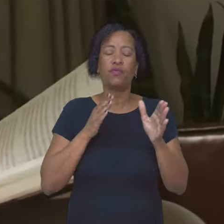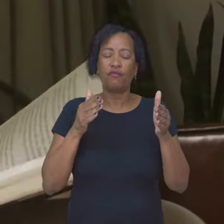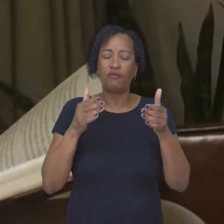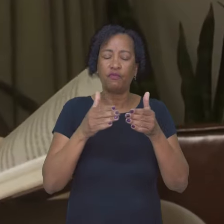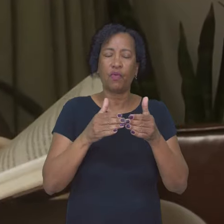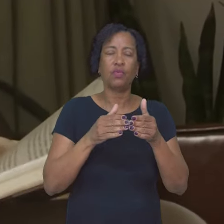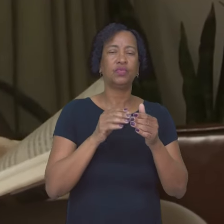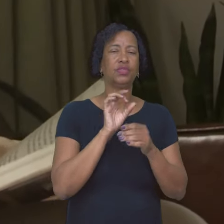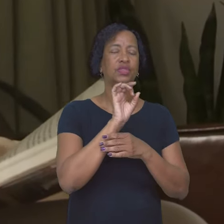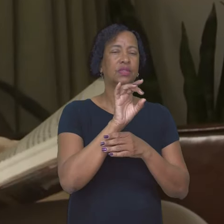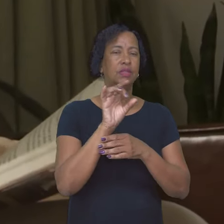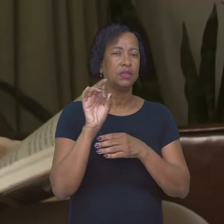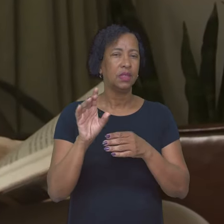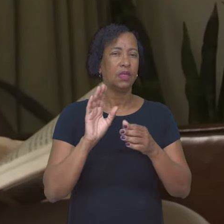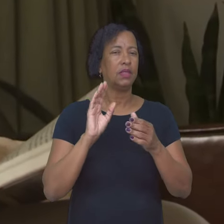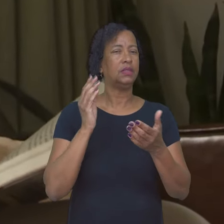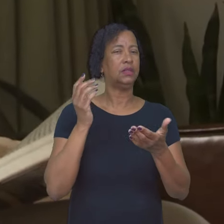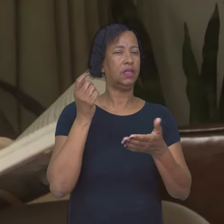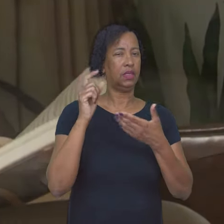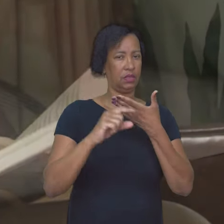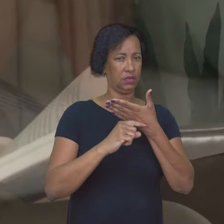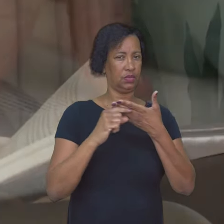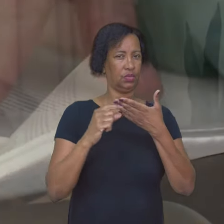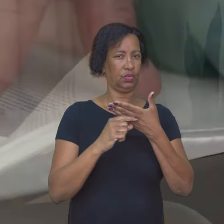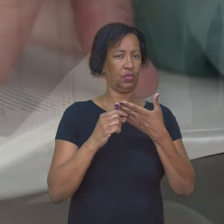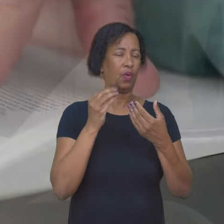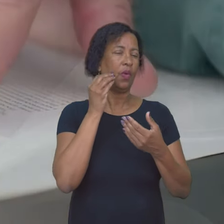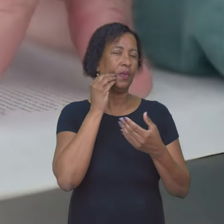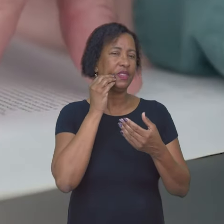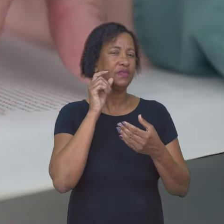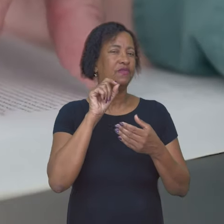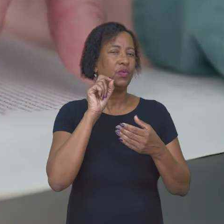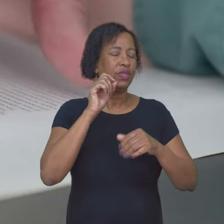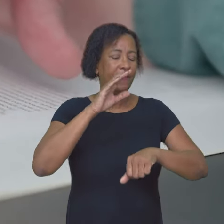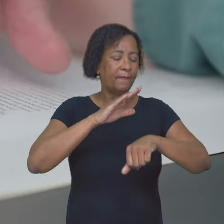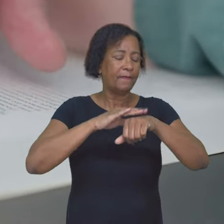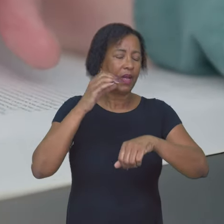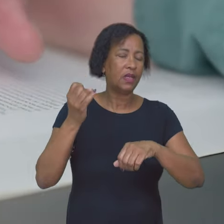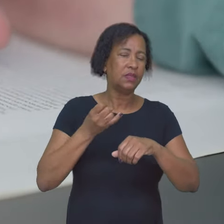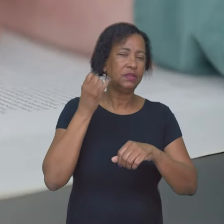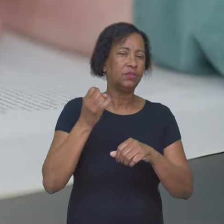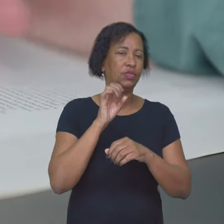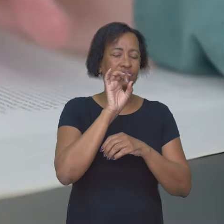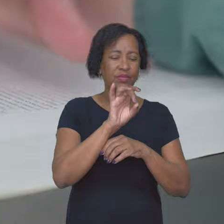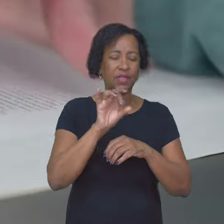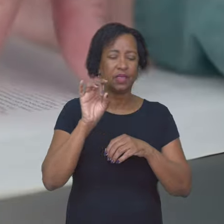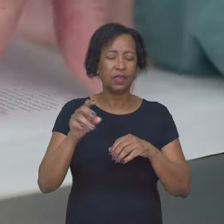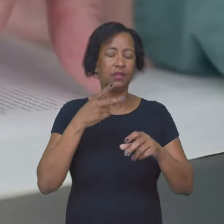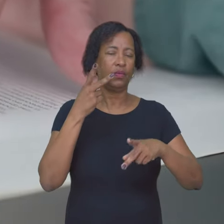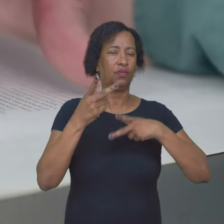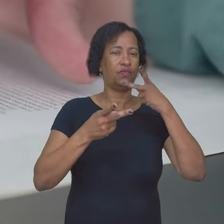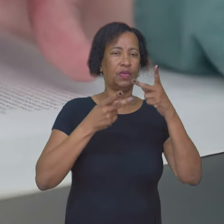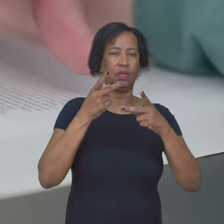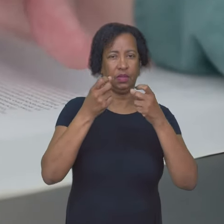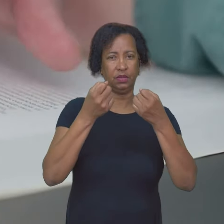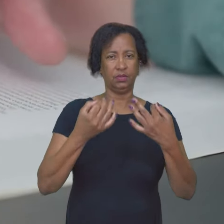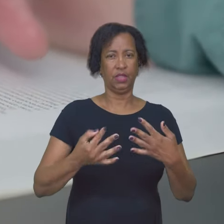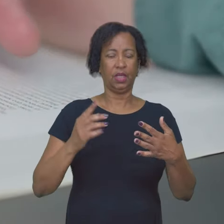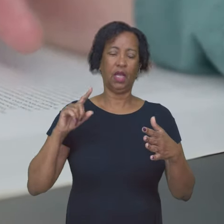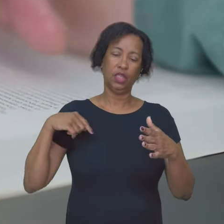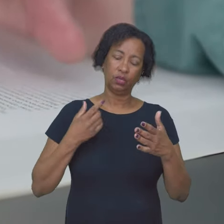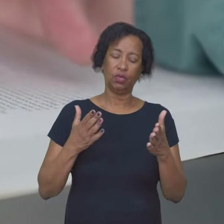escritor procure observar o que era mais importante mencionar para cada um deles nós